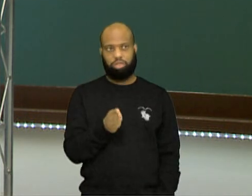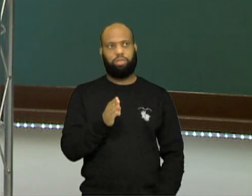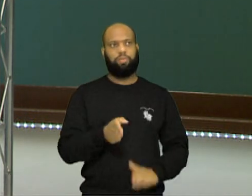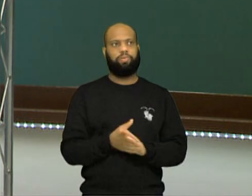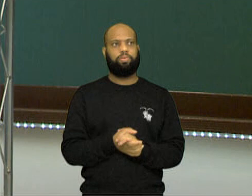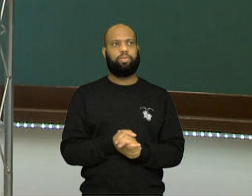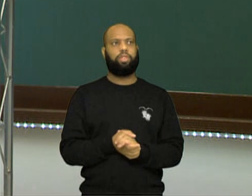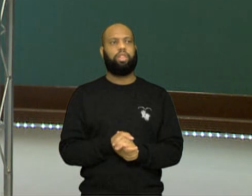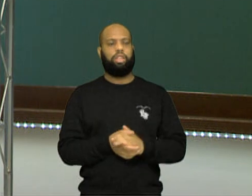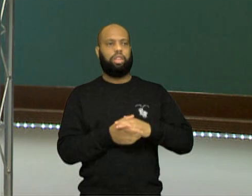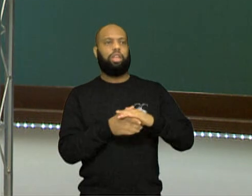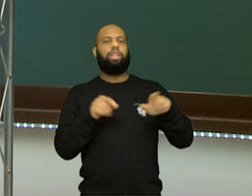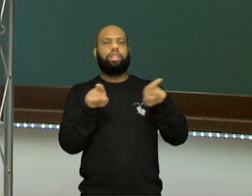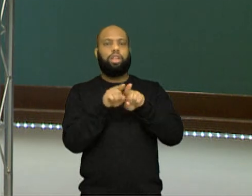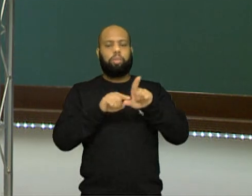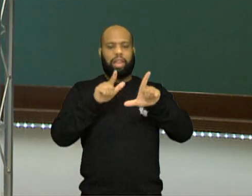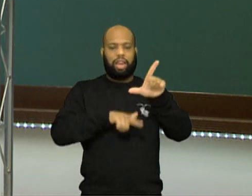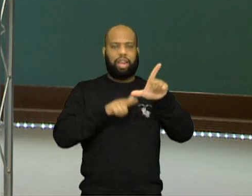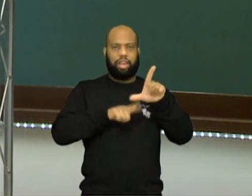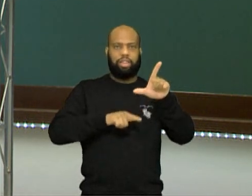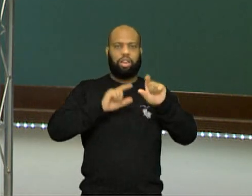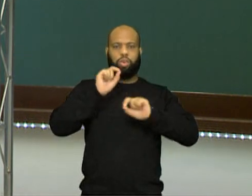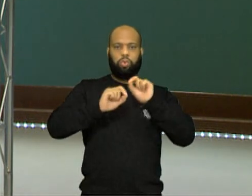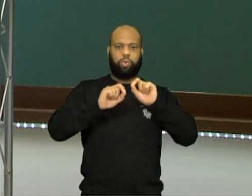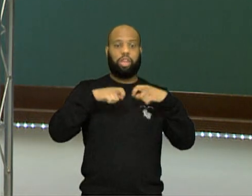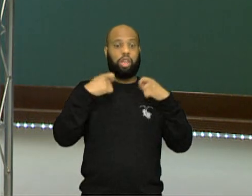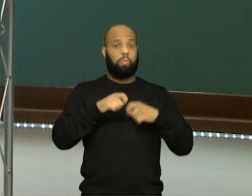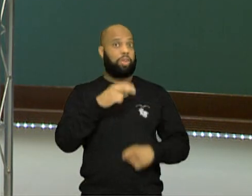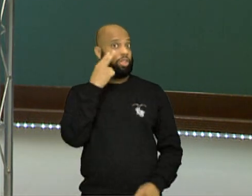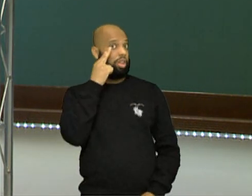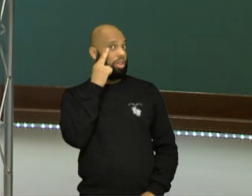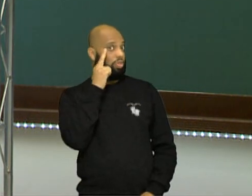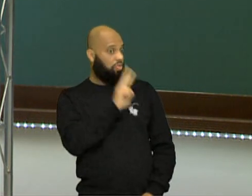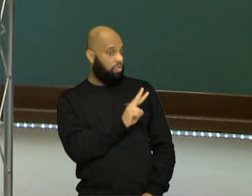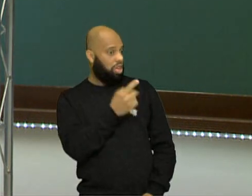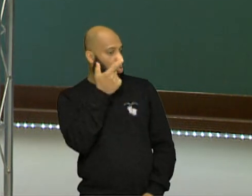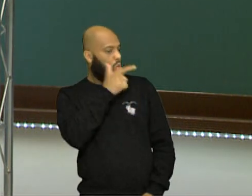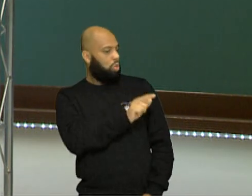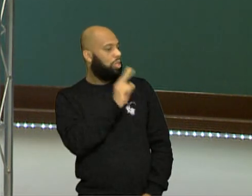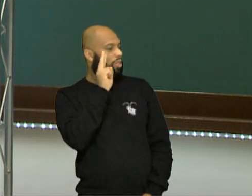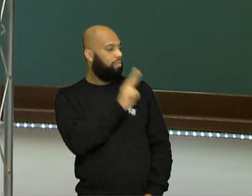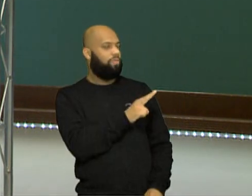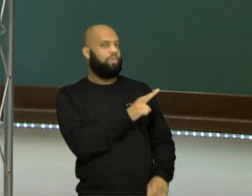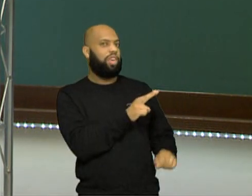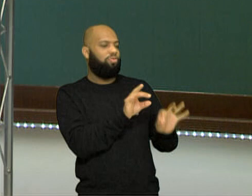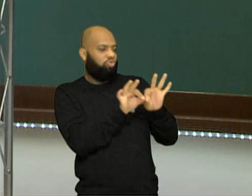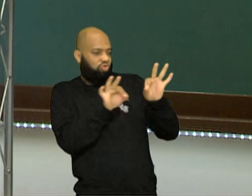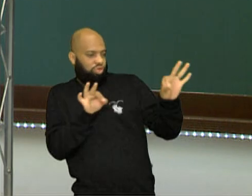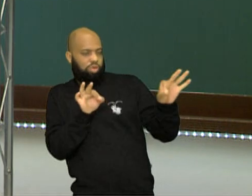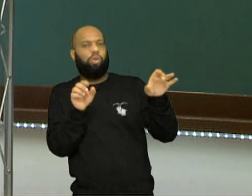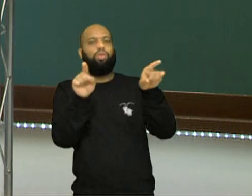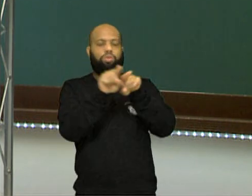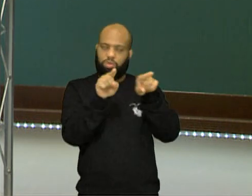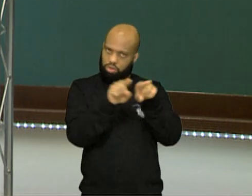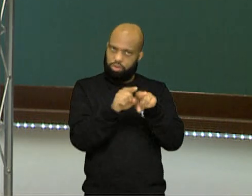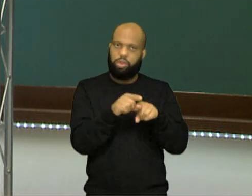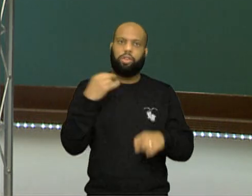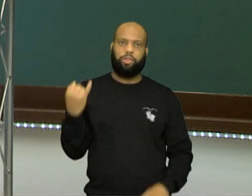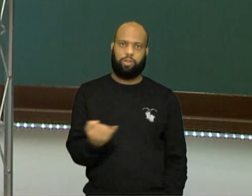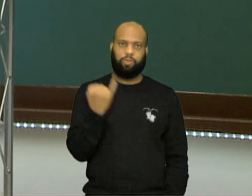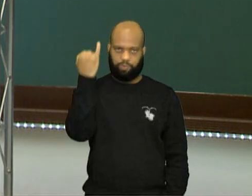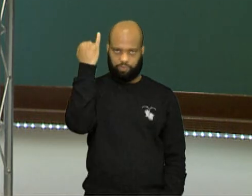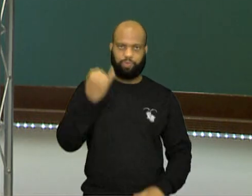isso. Tamanhos delas, das letras, são tamanhos grandes, né? Para que a gente consiga ler à distância aquele